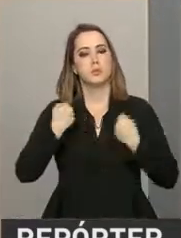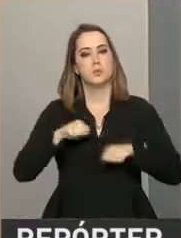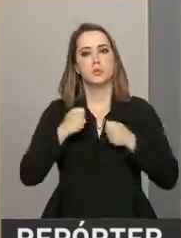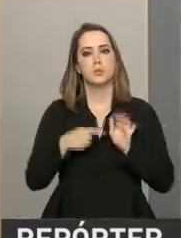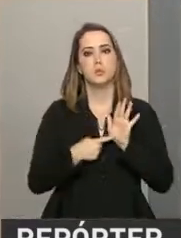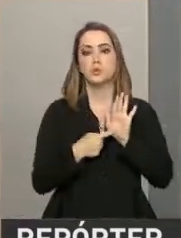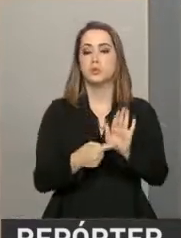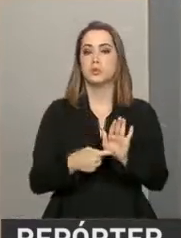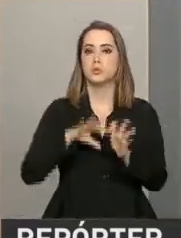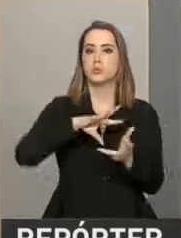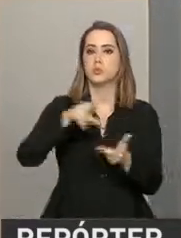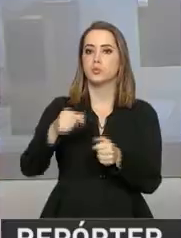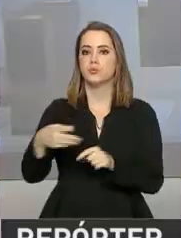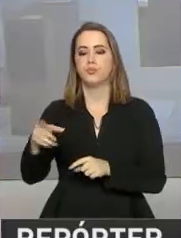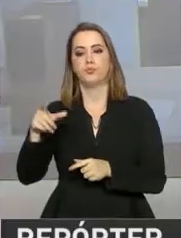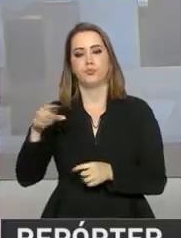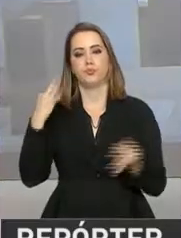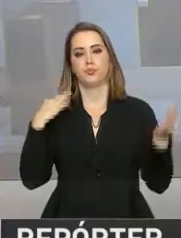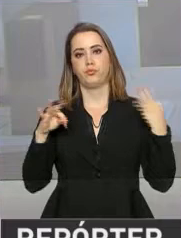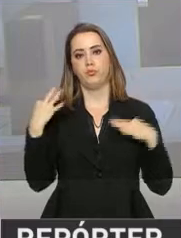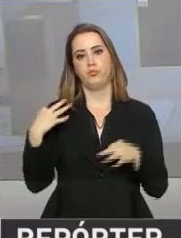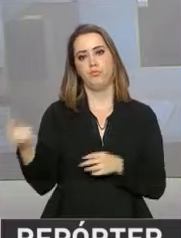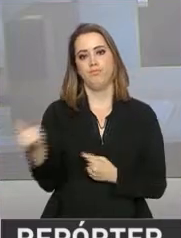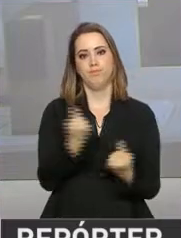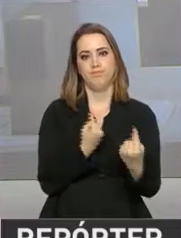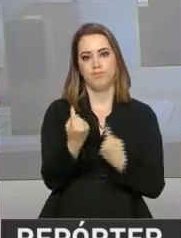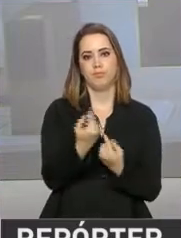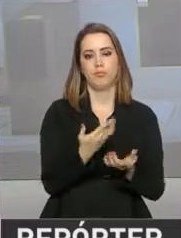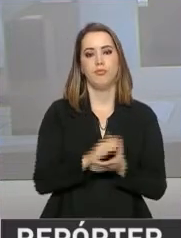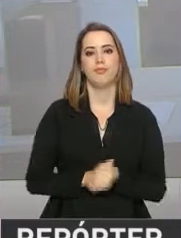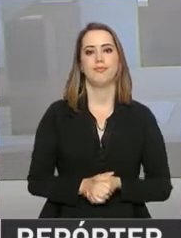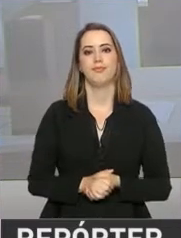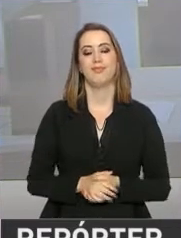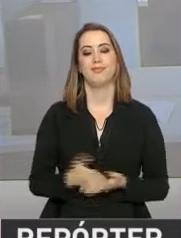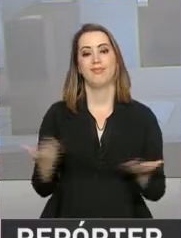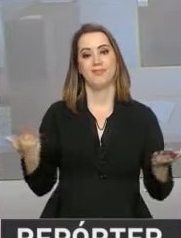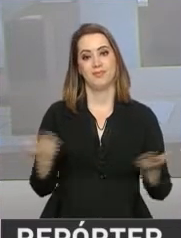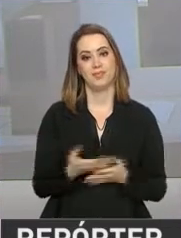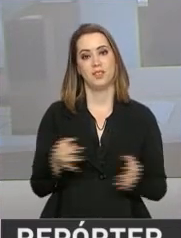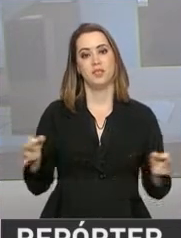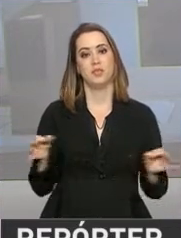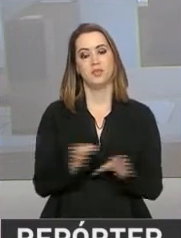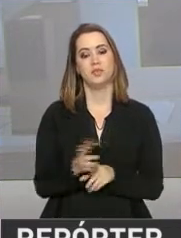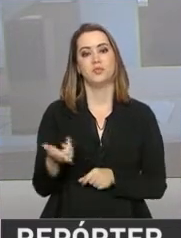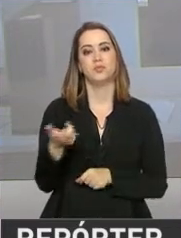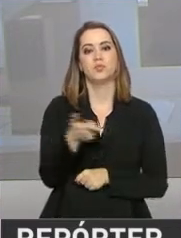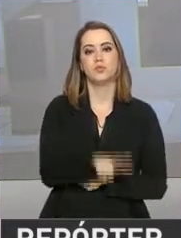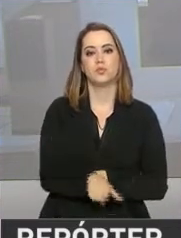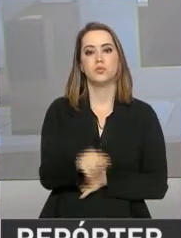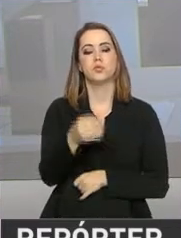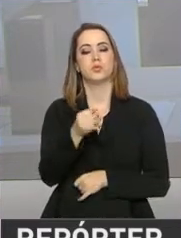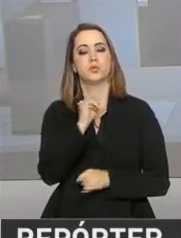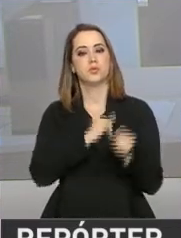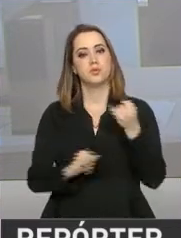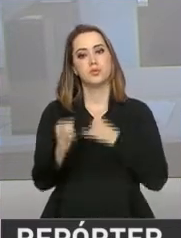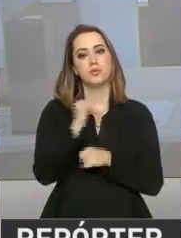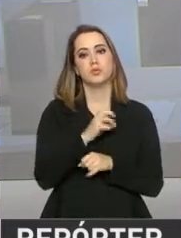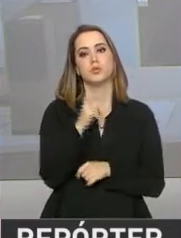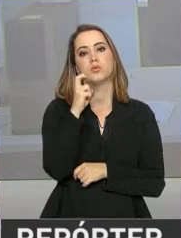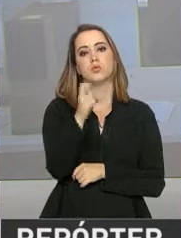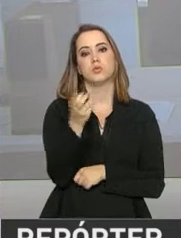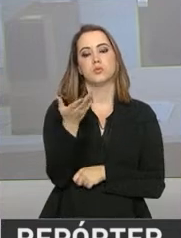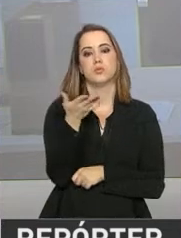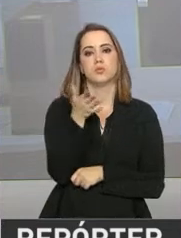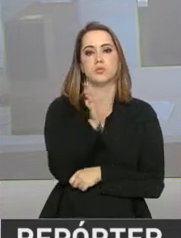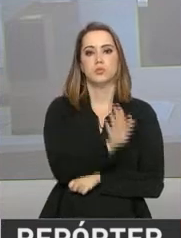mais receber turistas do mundo inteiro. E esta edição do Repórter NBR fica por aqui. Voltamos a qualquer momento com outras informações ou